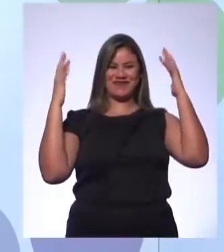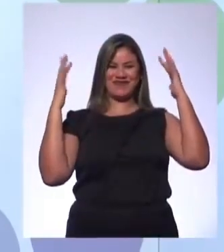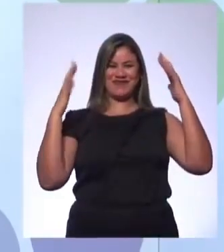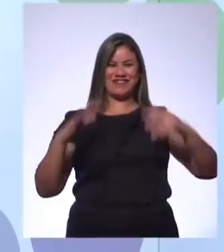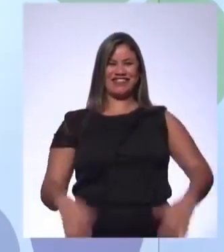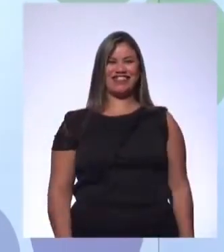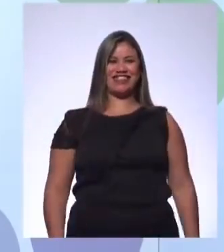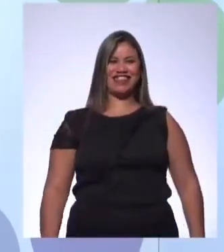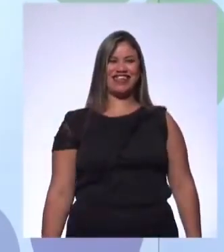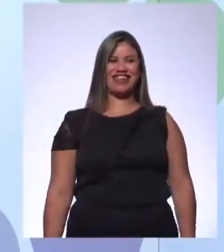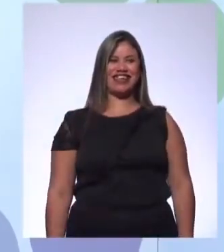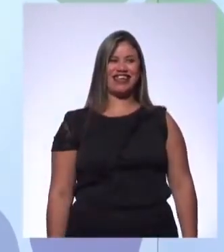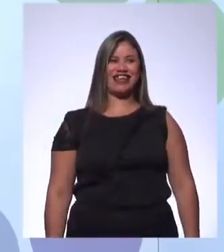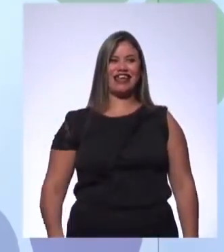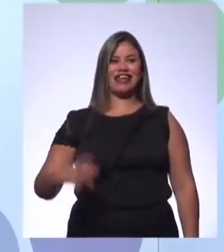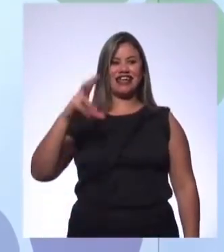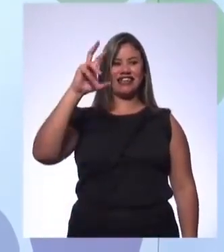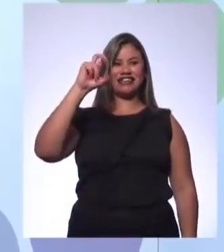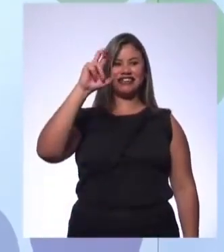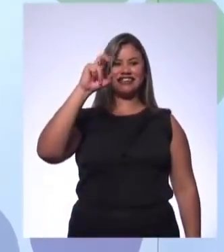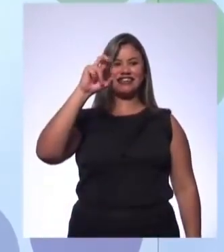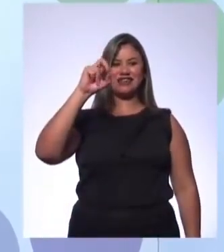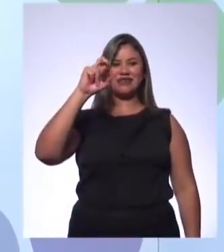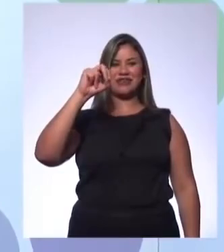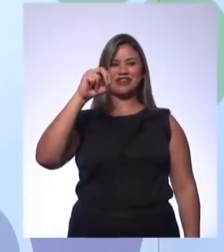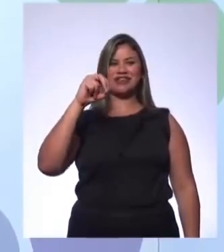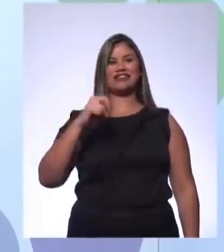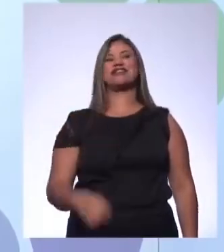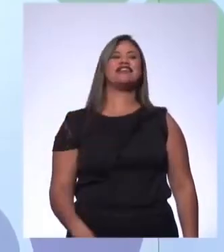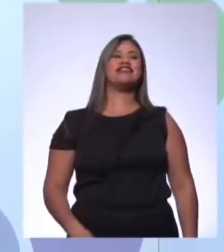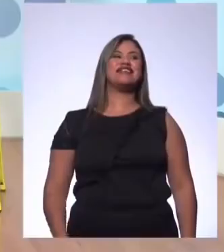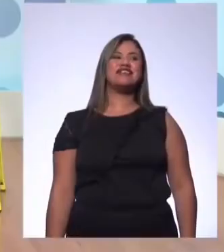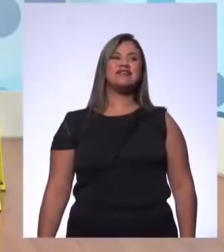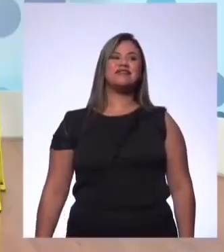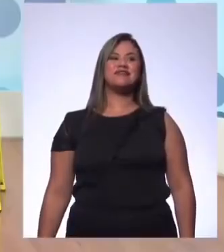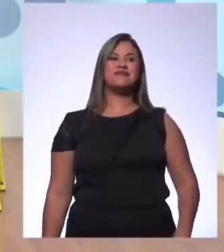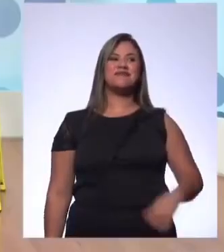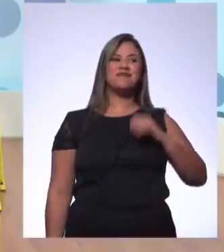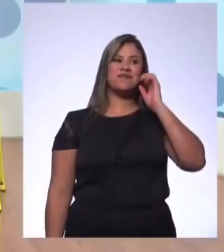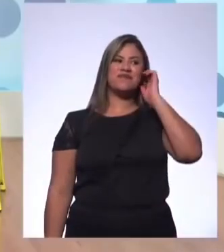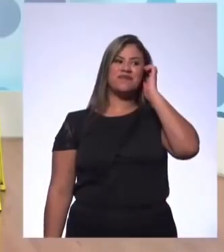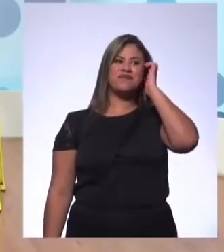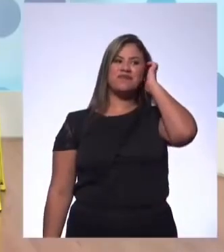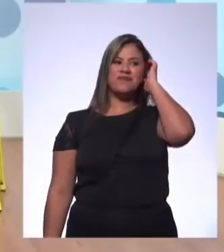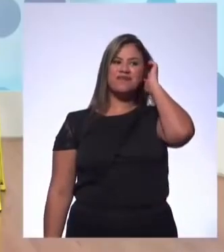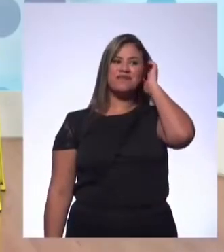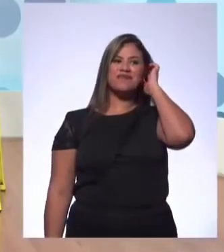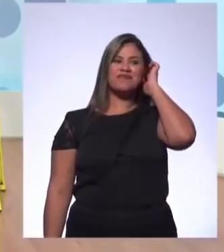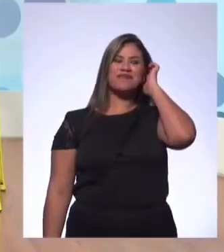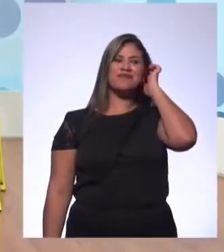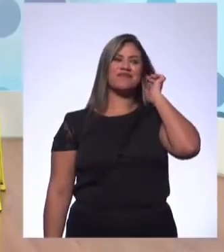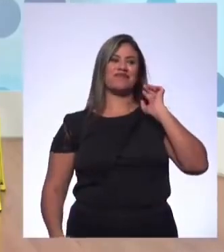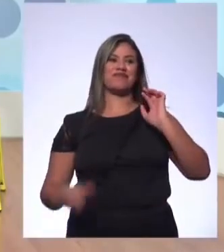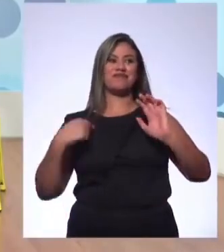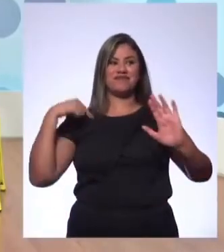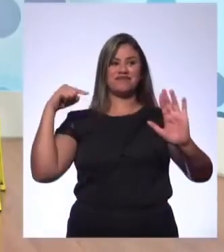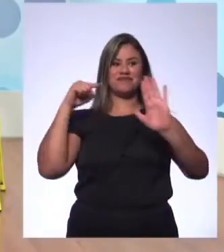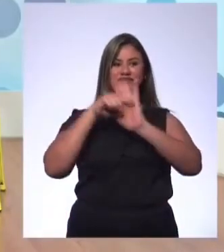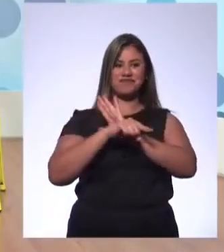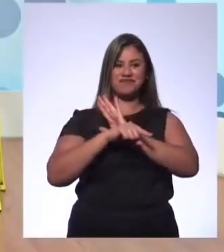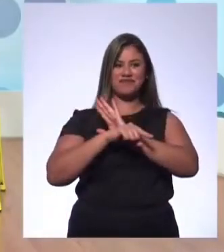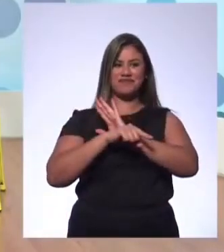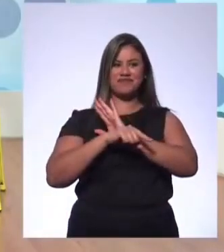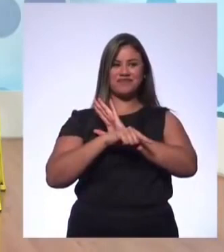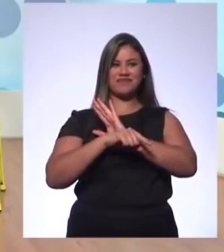falou para me ajudar, não tá com nada. Efeitos especiais, 50 pontos. É isso aí. Me ajuda, parabéns. galera. Vamos lá então. Pergunta para mim agora, professora. Ah, sou eu que pergunto? Ou eu pergunto as